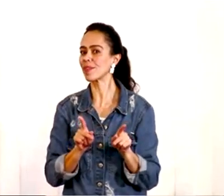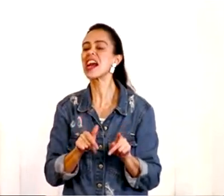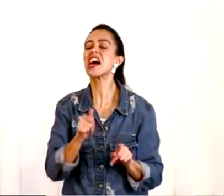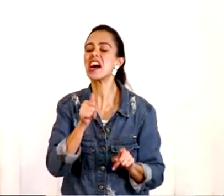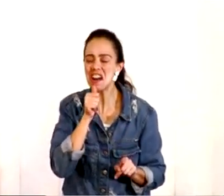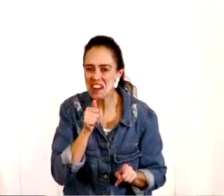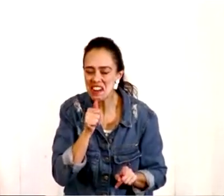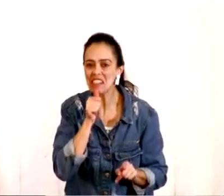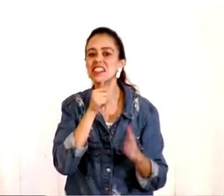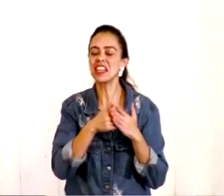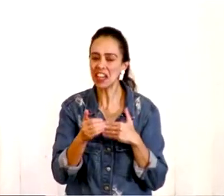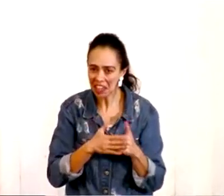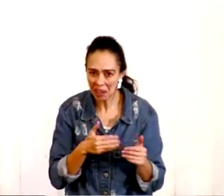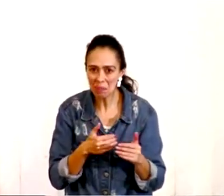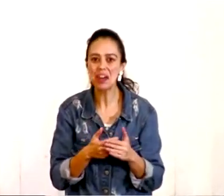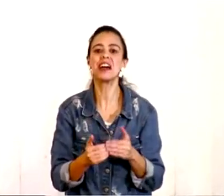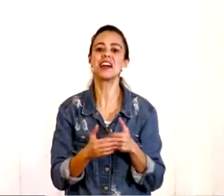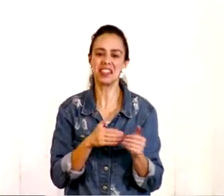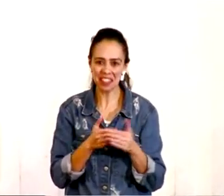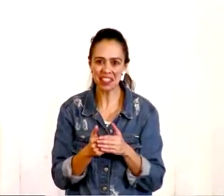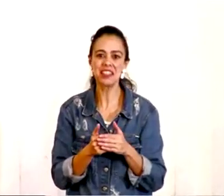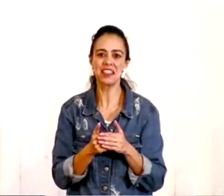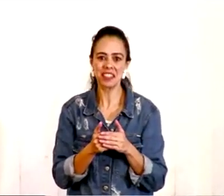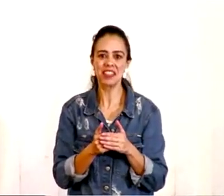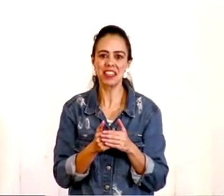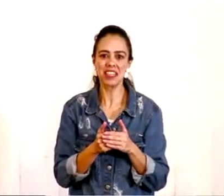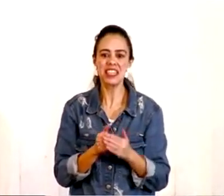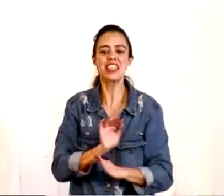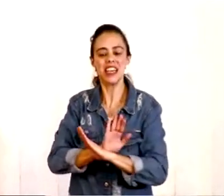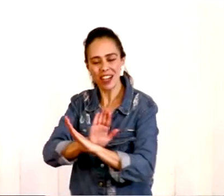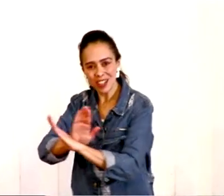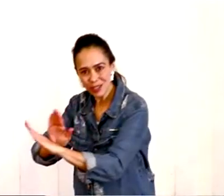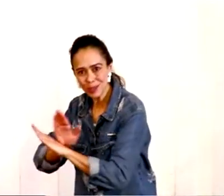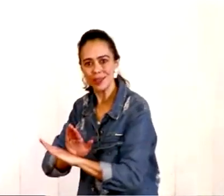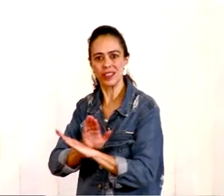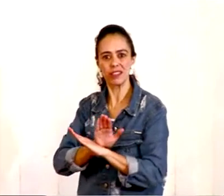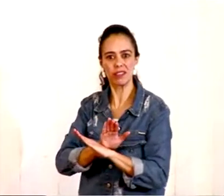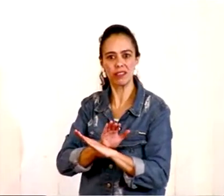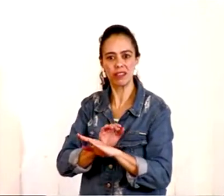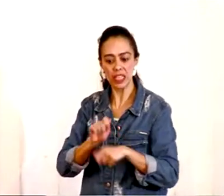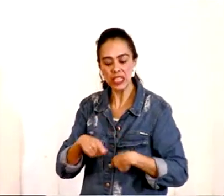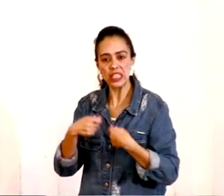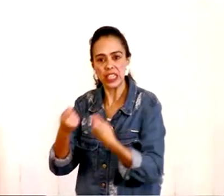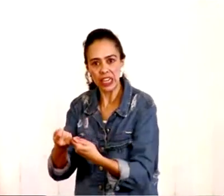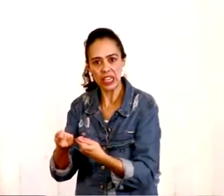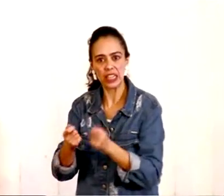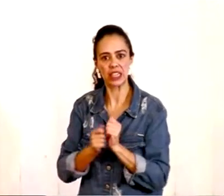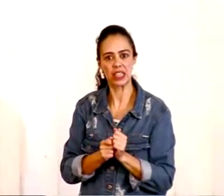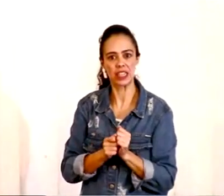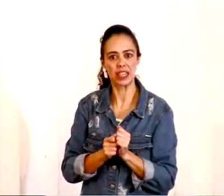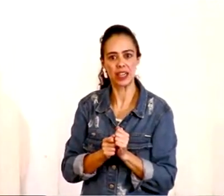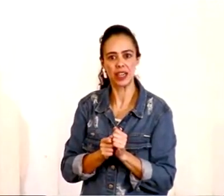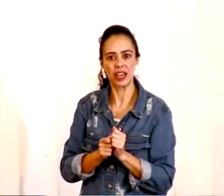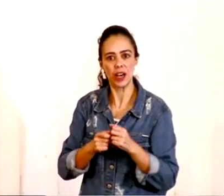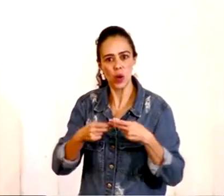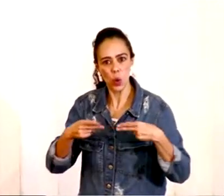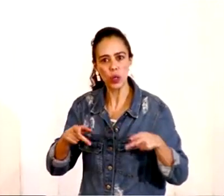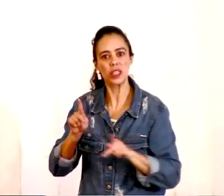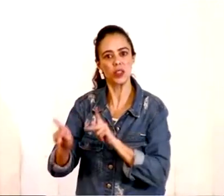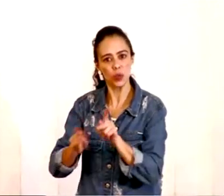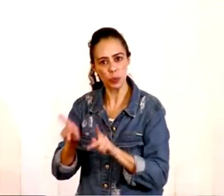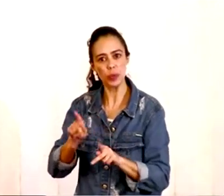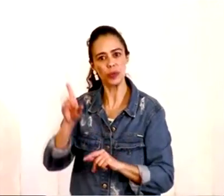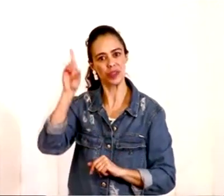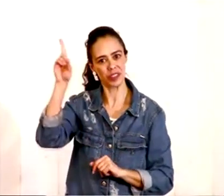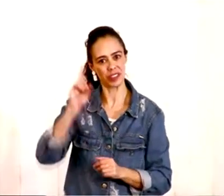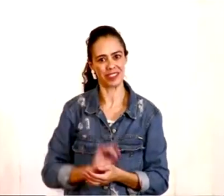engrandecimento próprio, mas para benefício do povo de Deus. Mas o texto vai mostrar para nós que, apesar